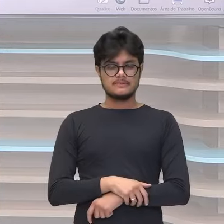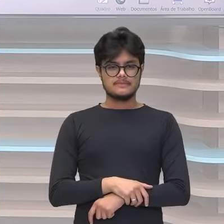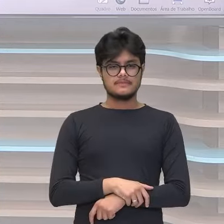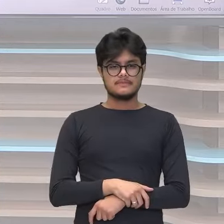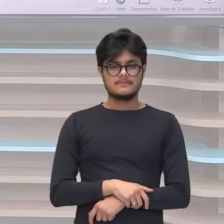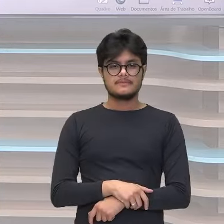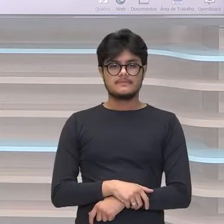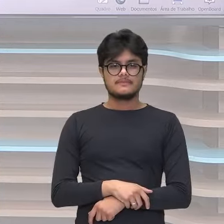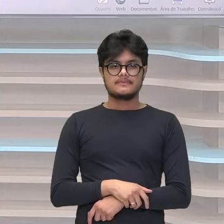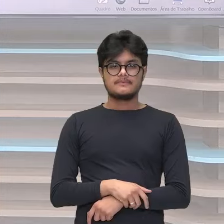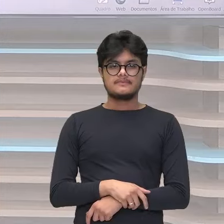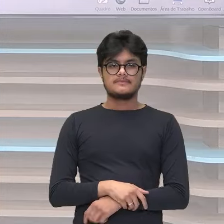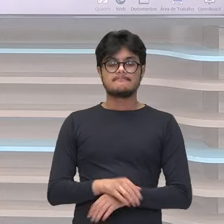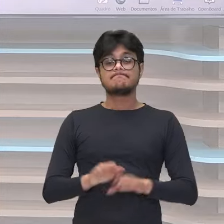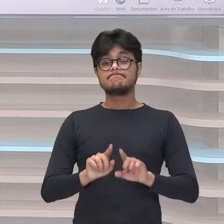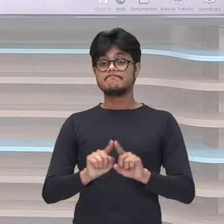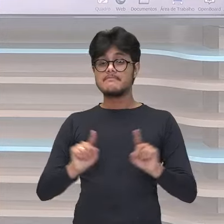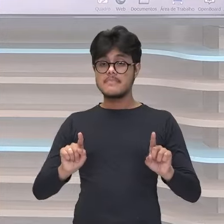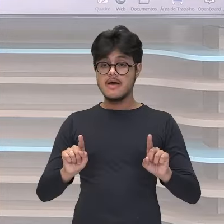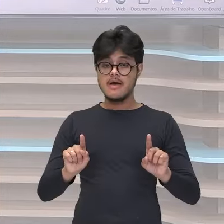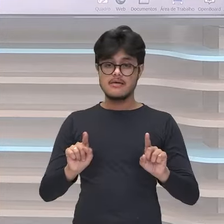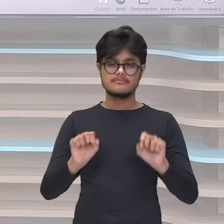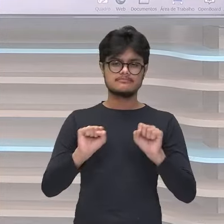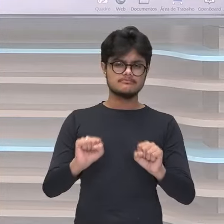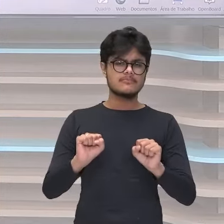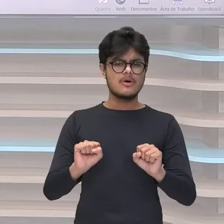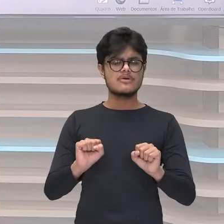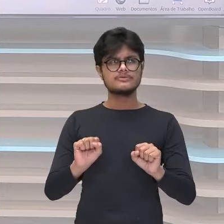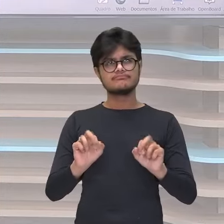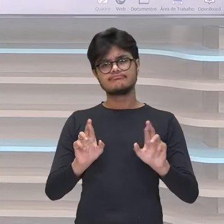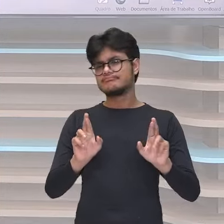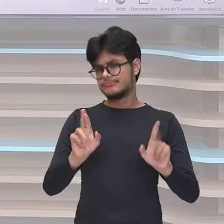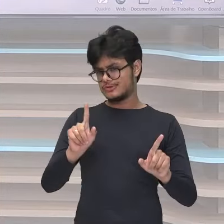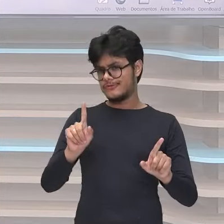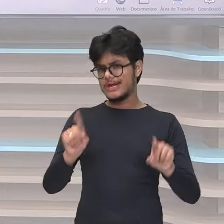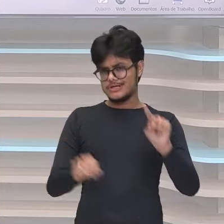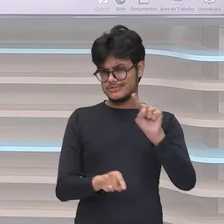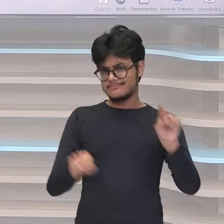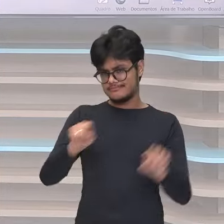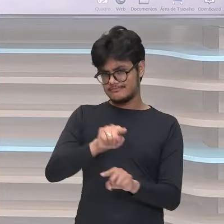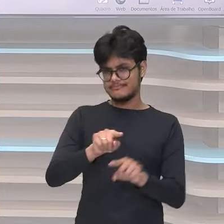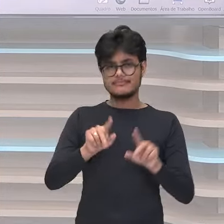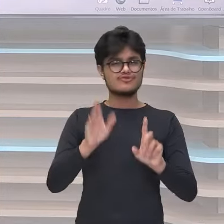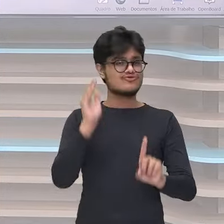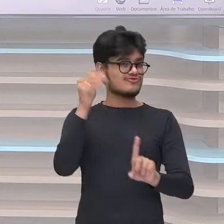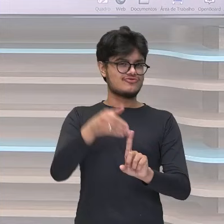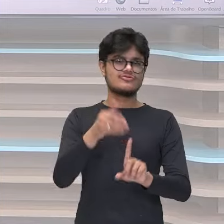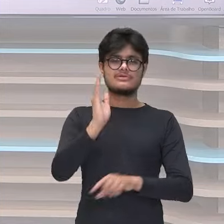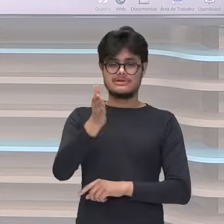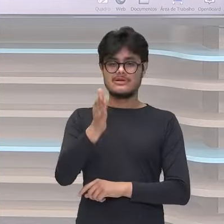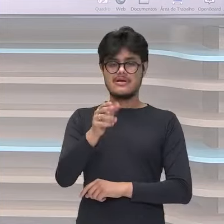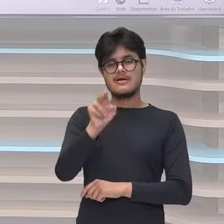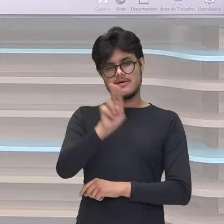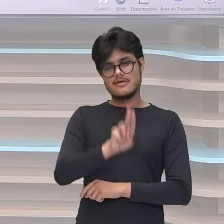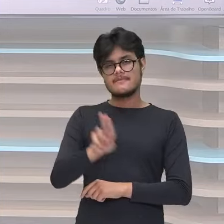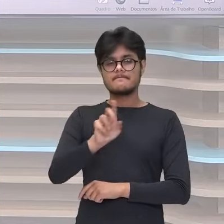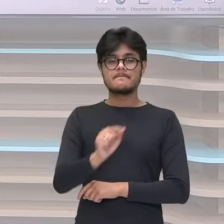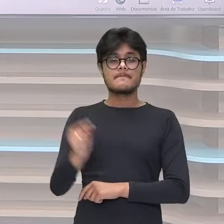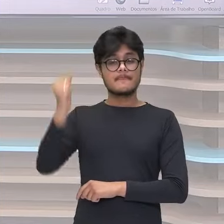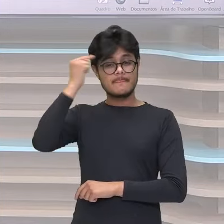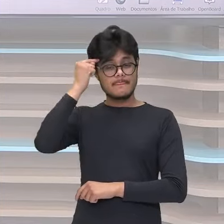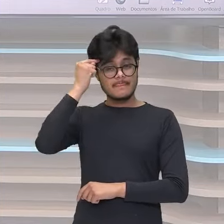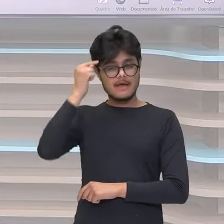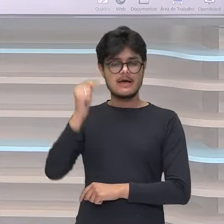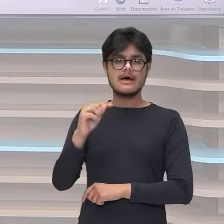21,25. Beleza? Só que eu também posso fazer da mesma maneira e calcular o desconto, só que utilizando a ideia da